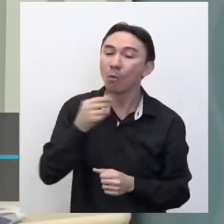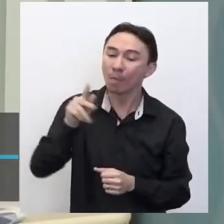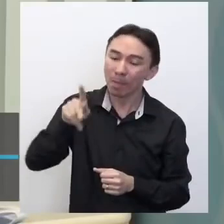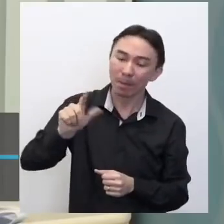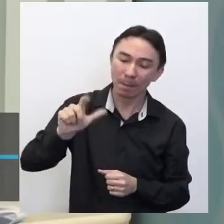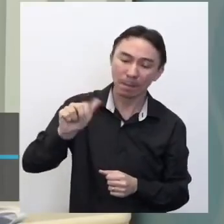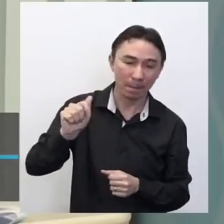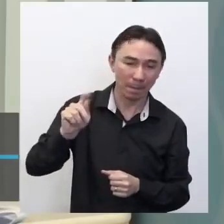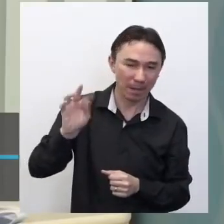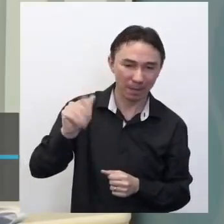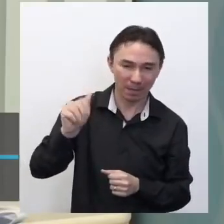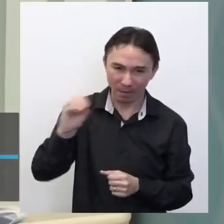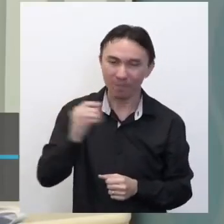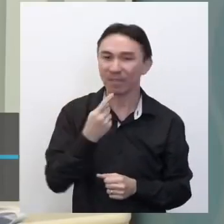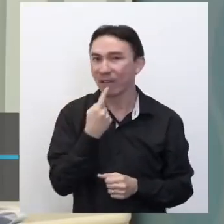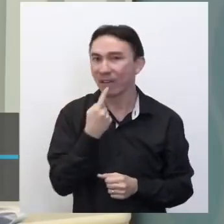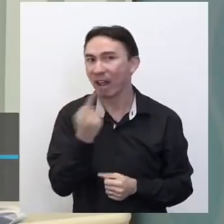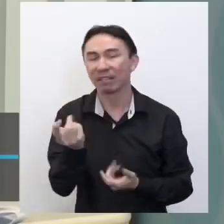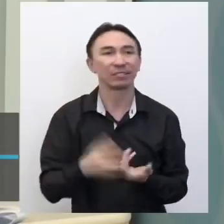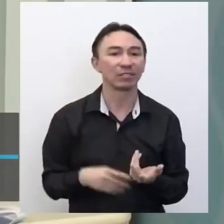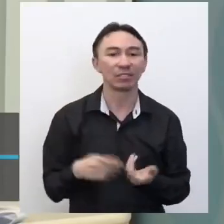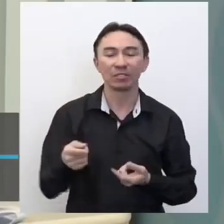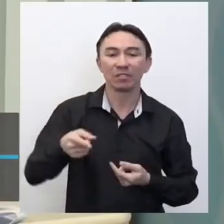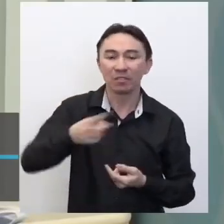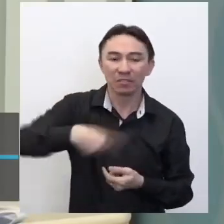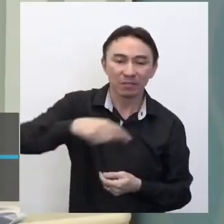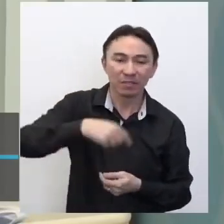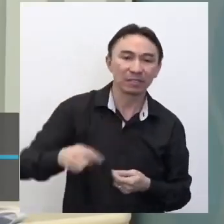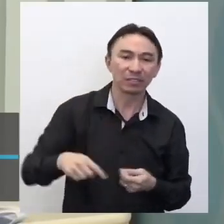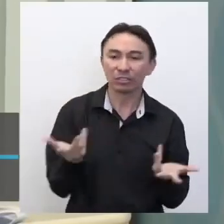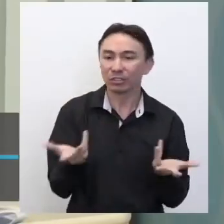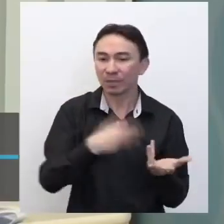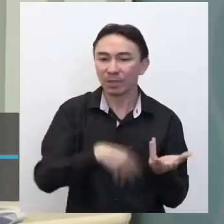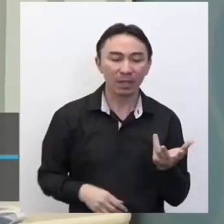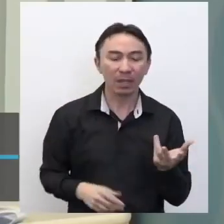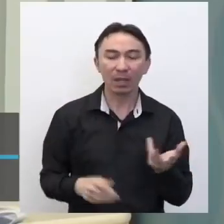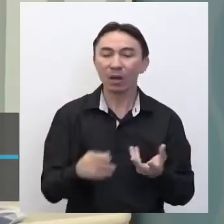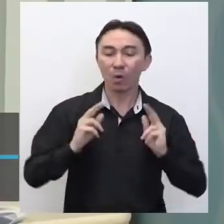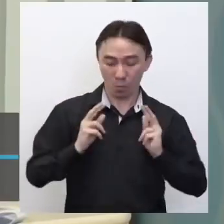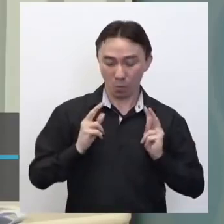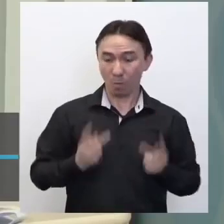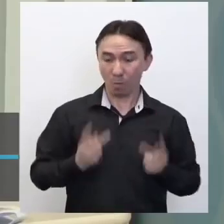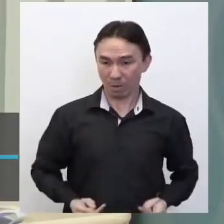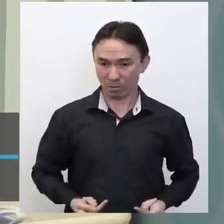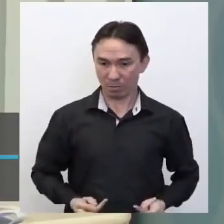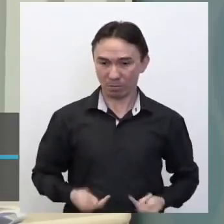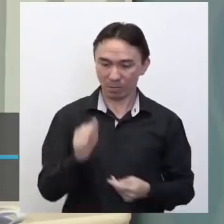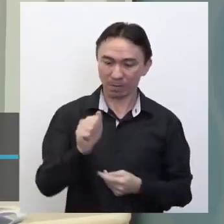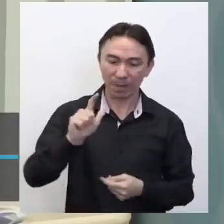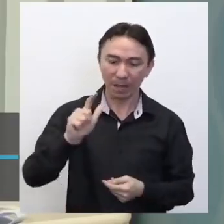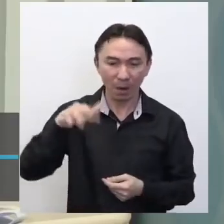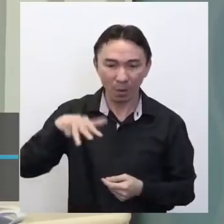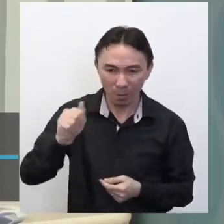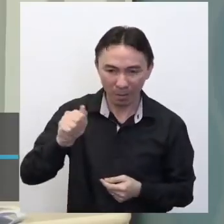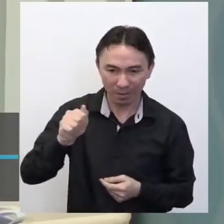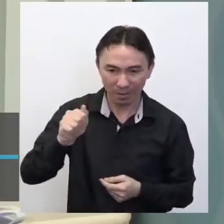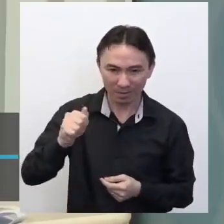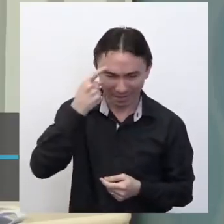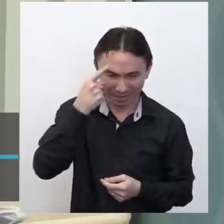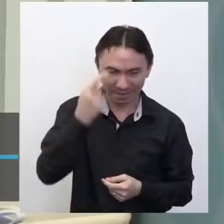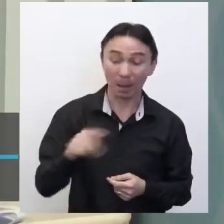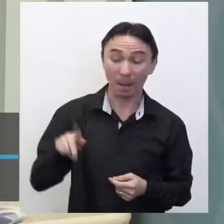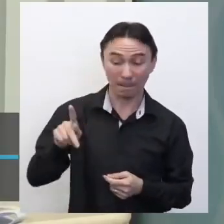alma humana e quando a gente está falando da organização da polis, a gente tem que ter em mente, aí Platão dizendo,